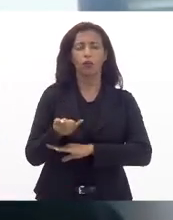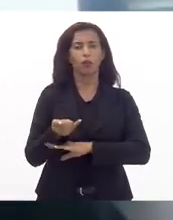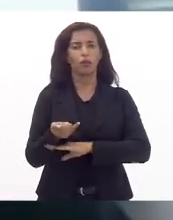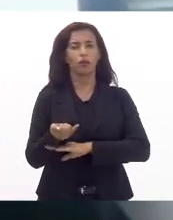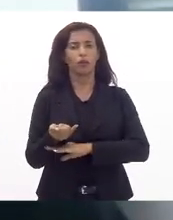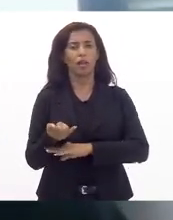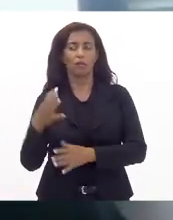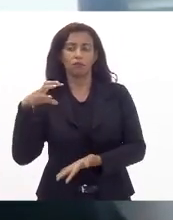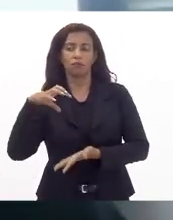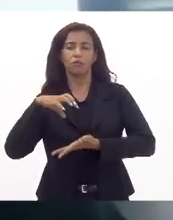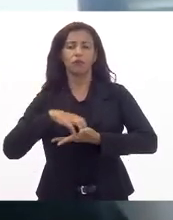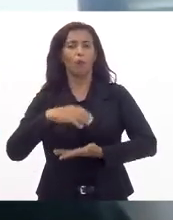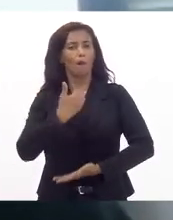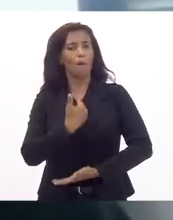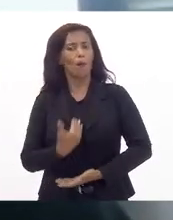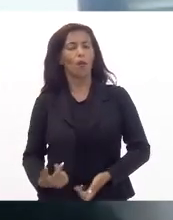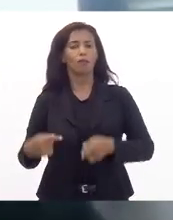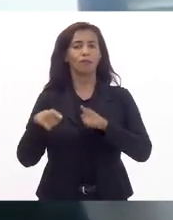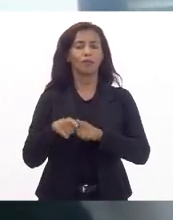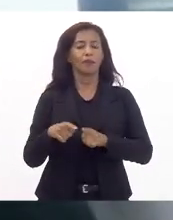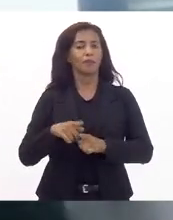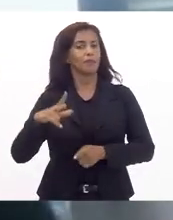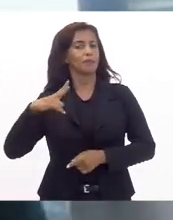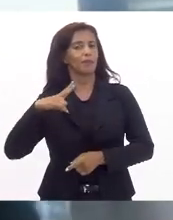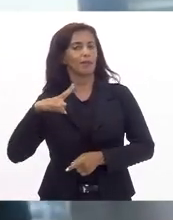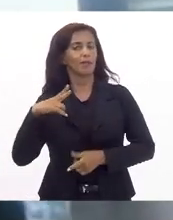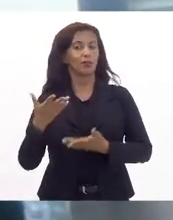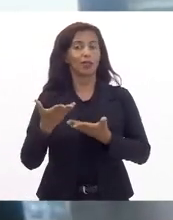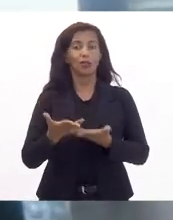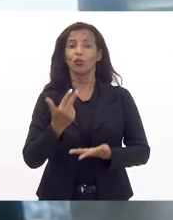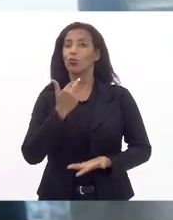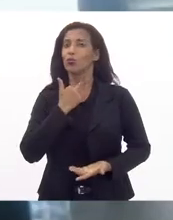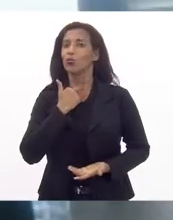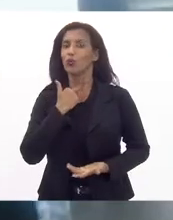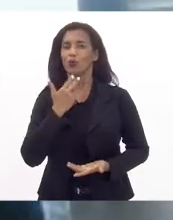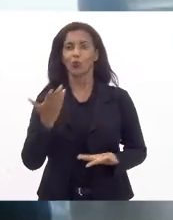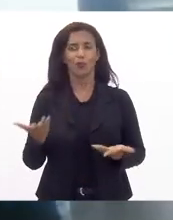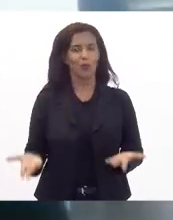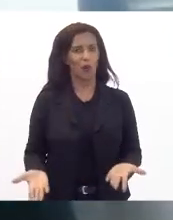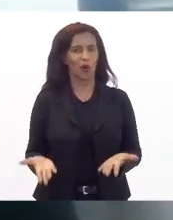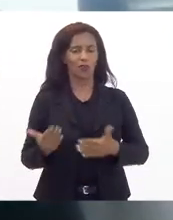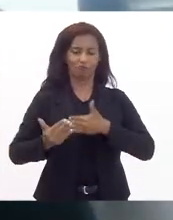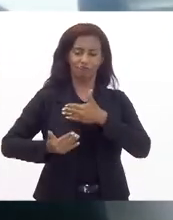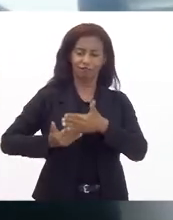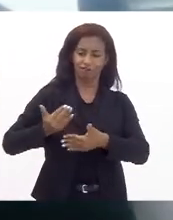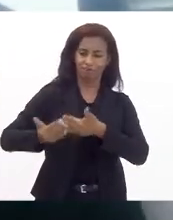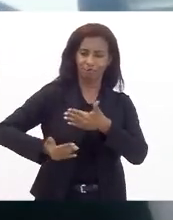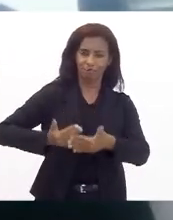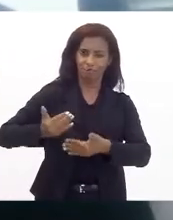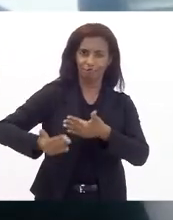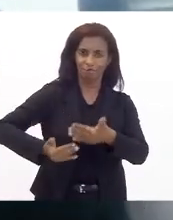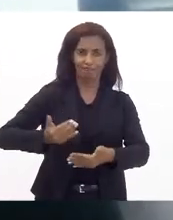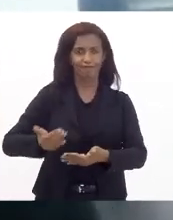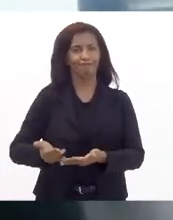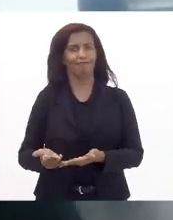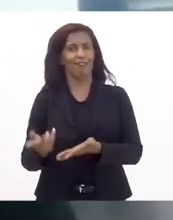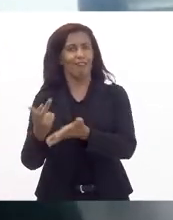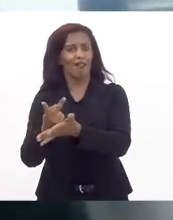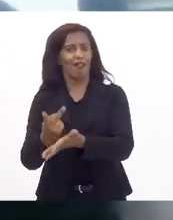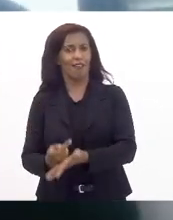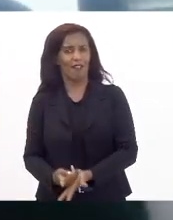setor público setor privado qualificar isso não pode caminhar para o reducionismo